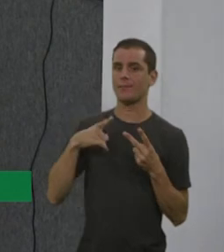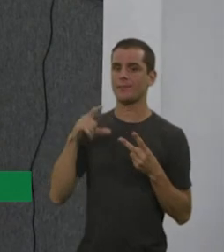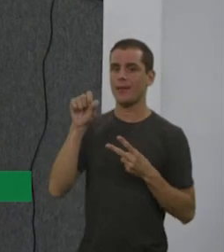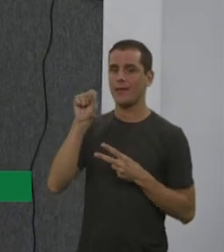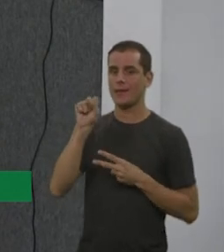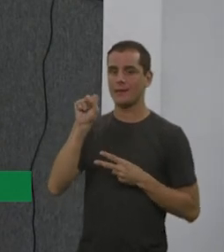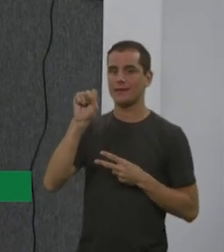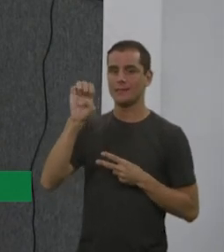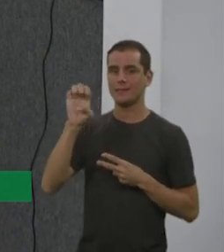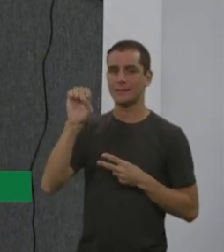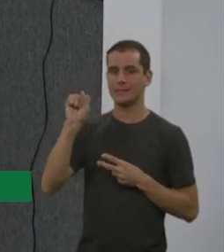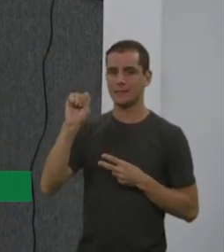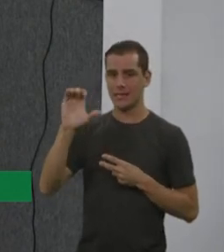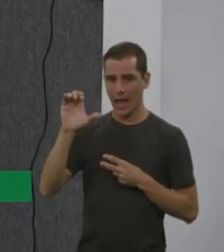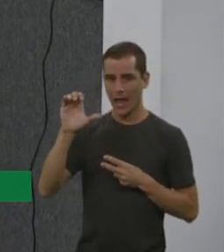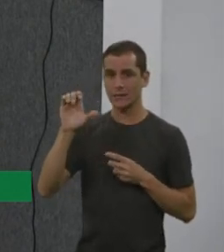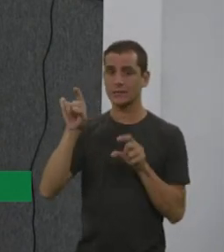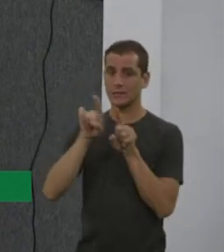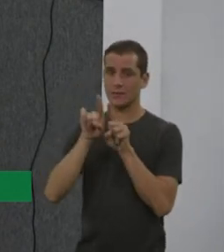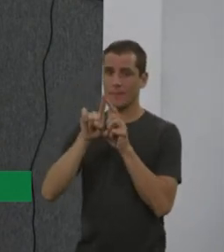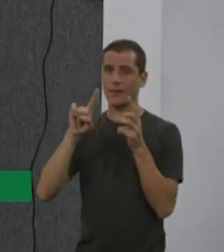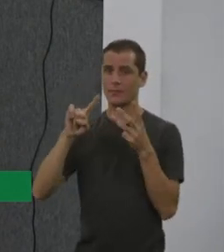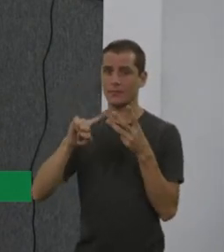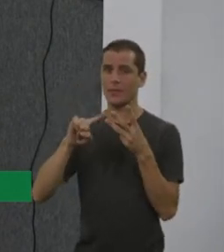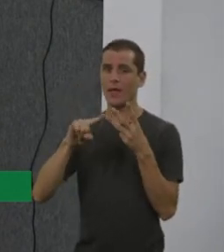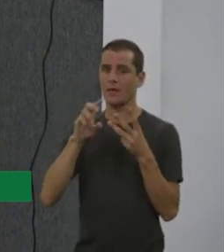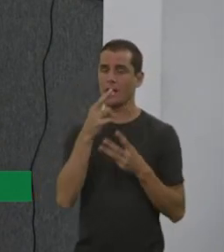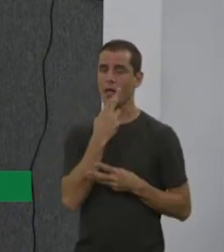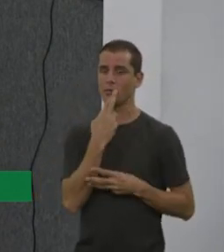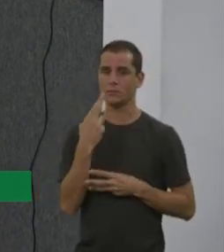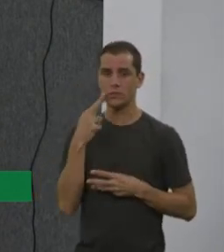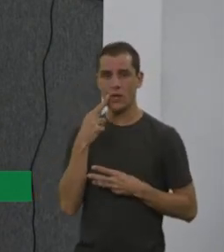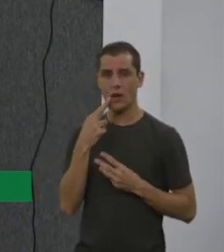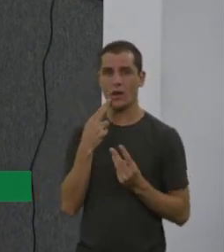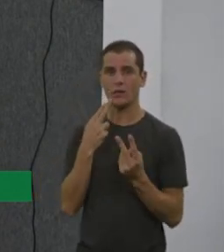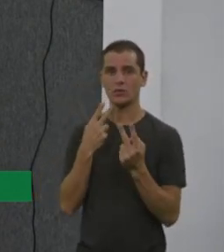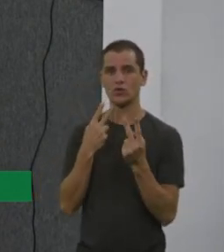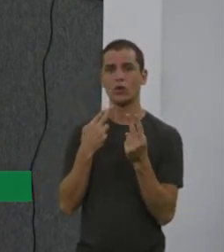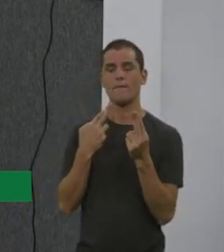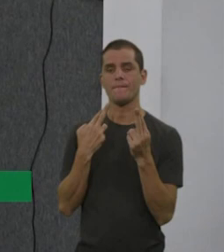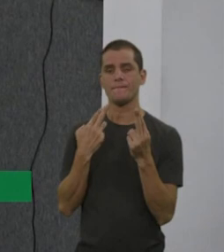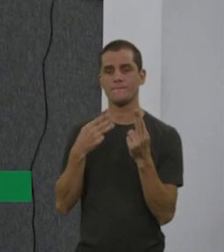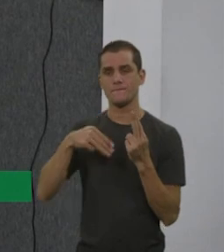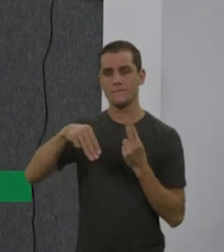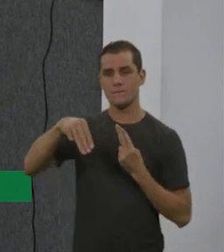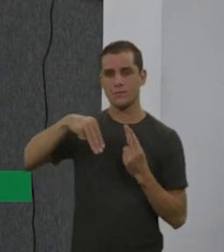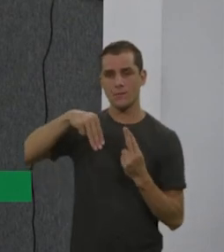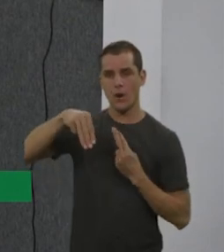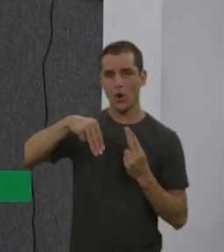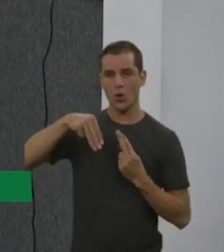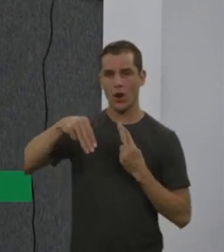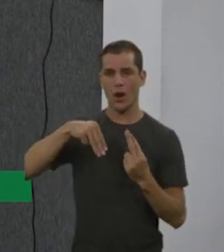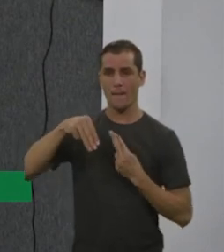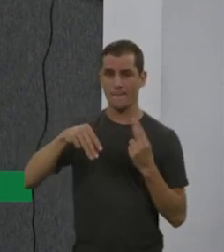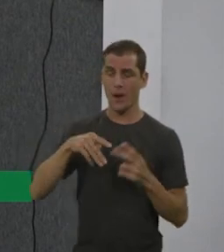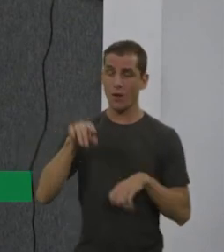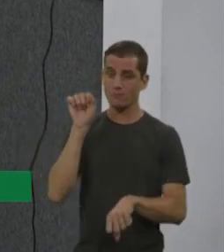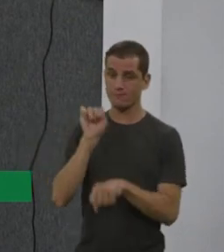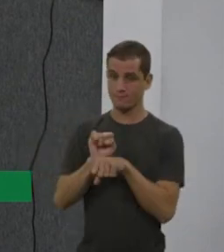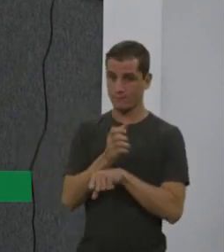Mauro Ramos tem mais uns dois restaurantes por ali. Então, estão bem servidos. Esperamos vocês a partir da 1:30